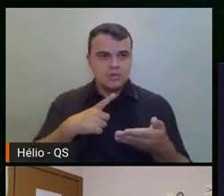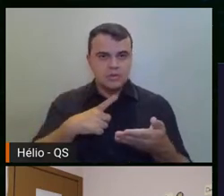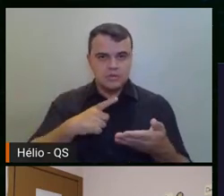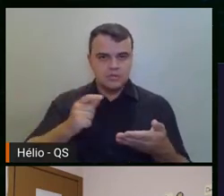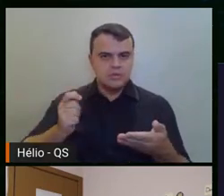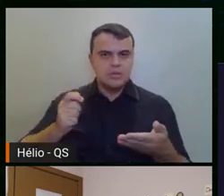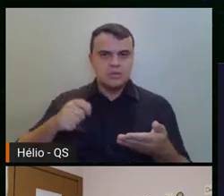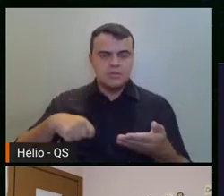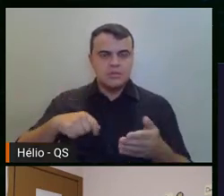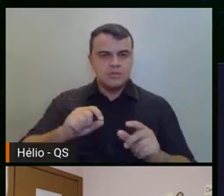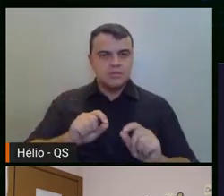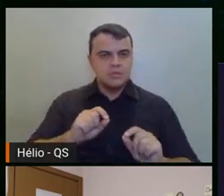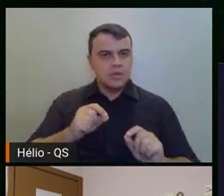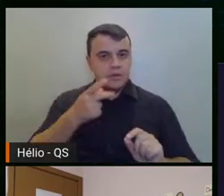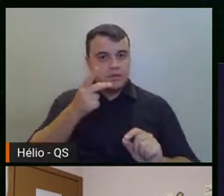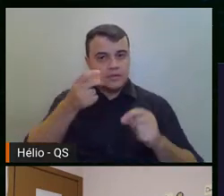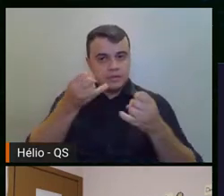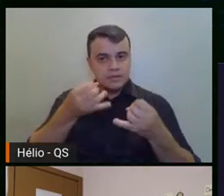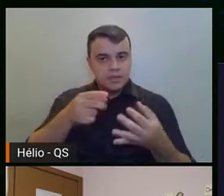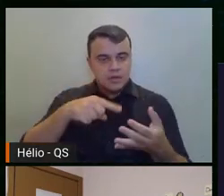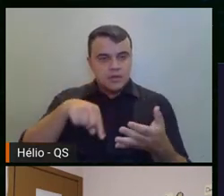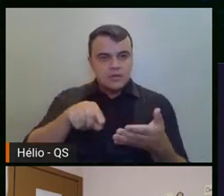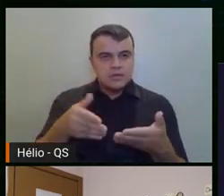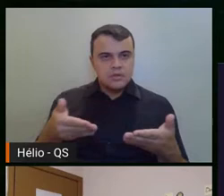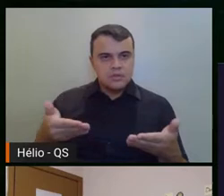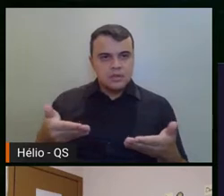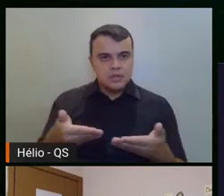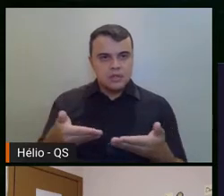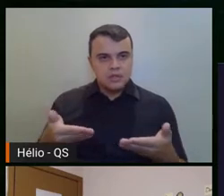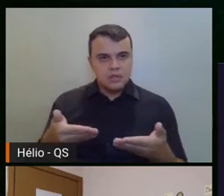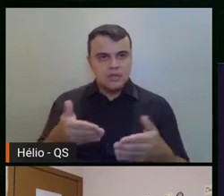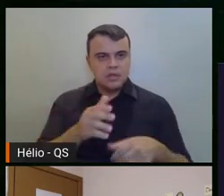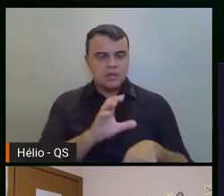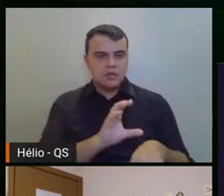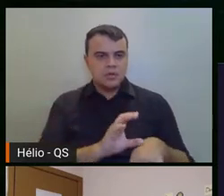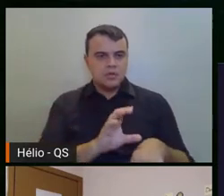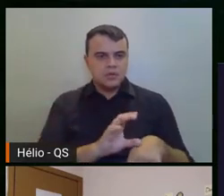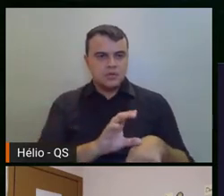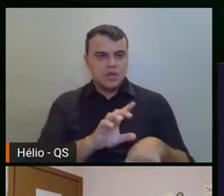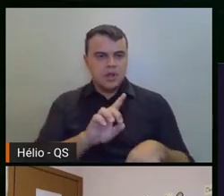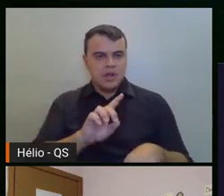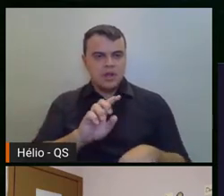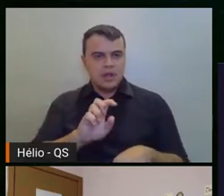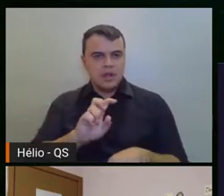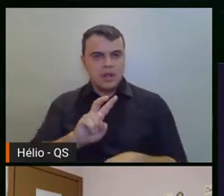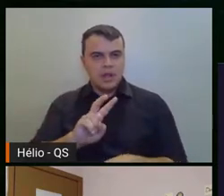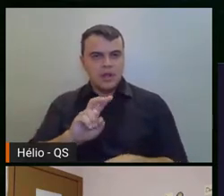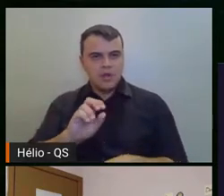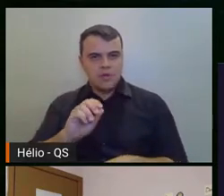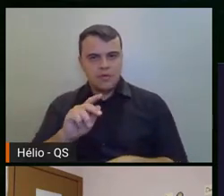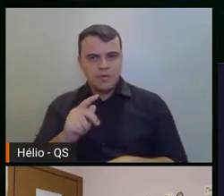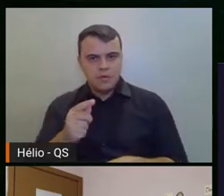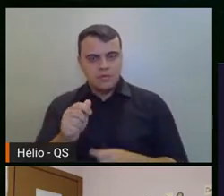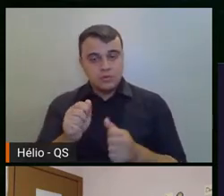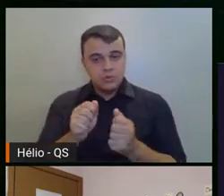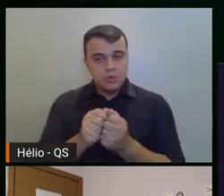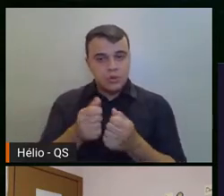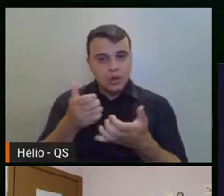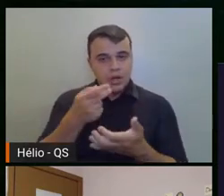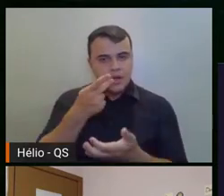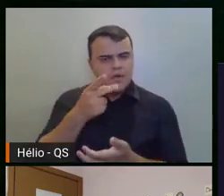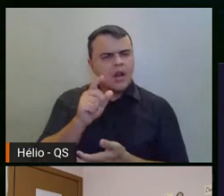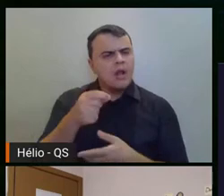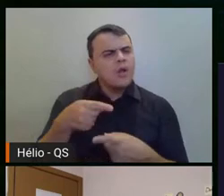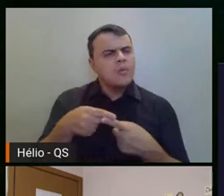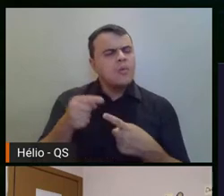mais essa oportunidade que a gente tá trazendo aqui para vocês com o boot que é impedido é vops em parceria com a impulso a gente gostaria de saber o que